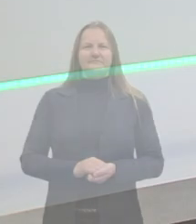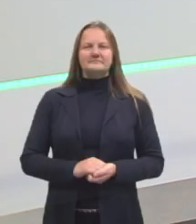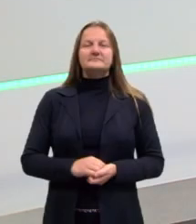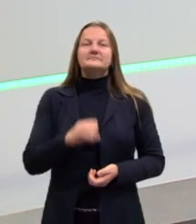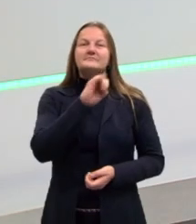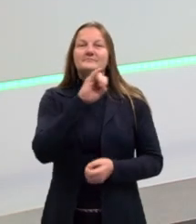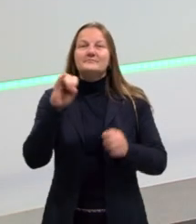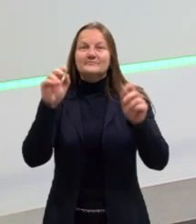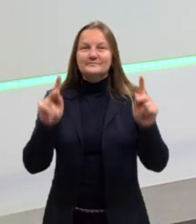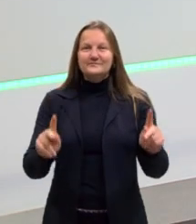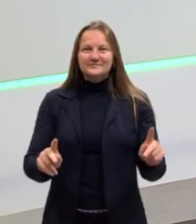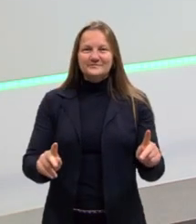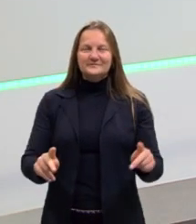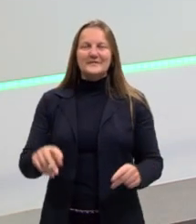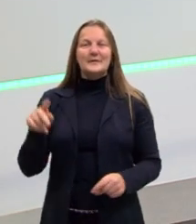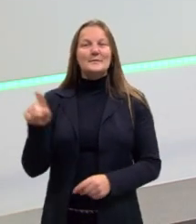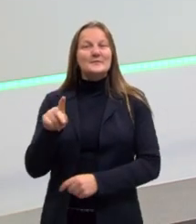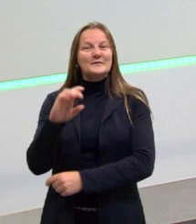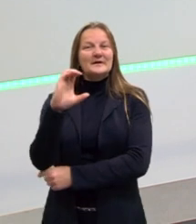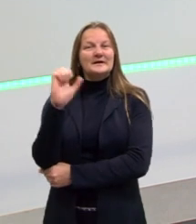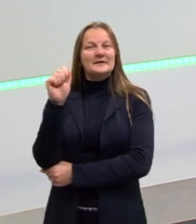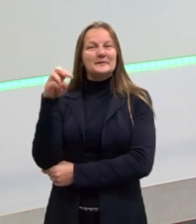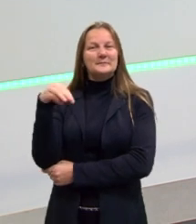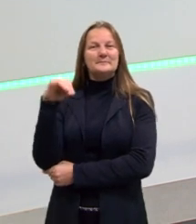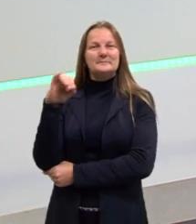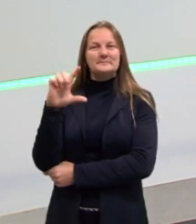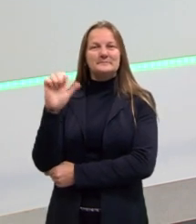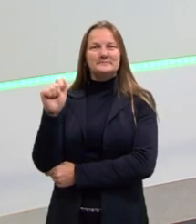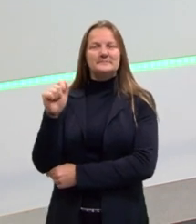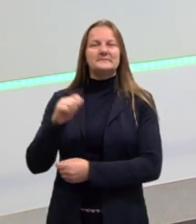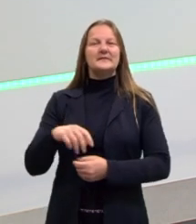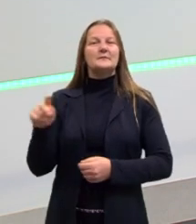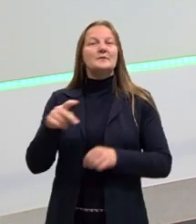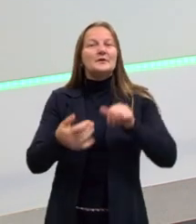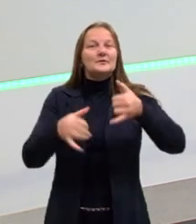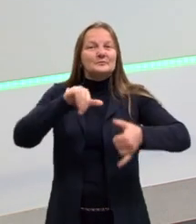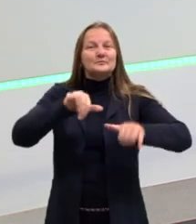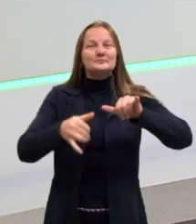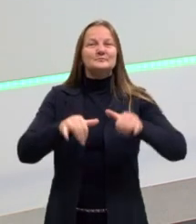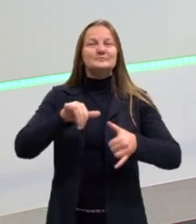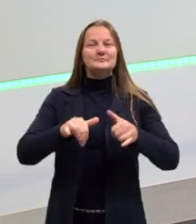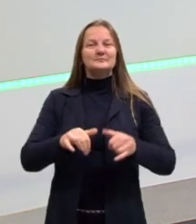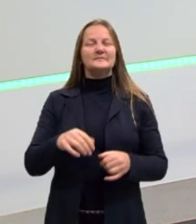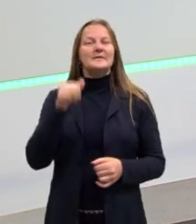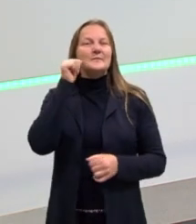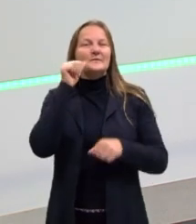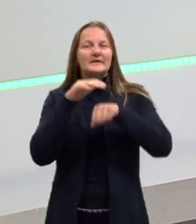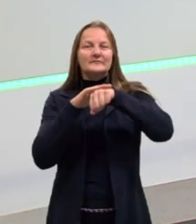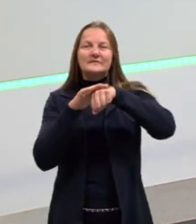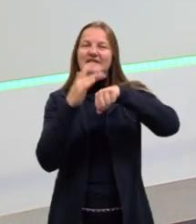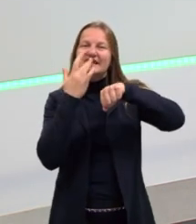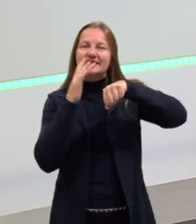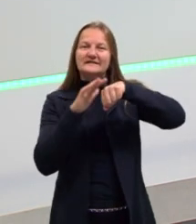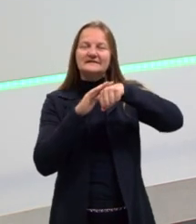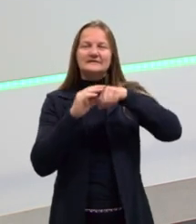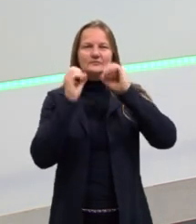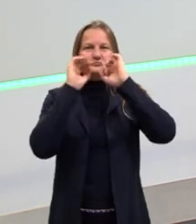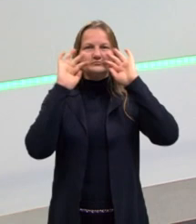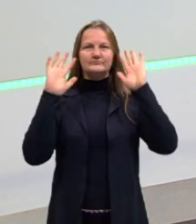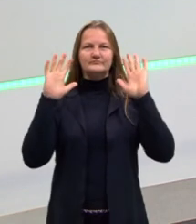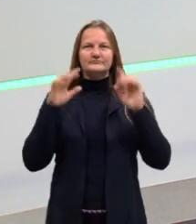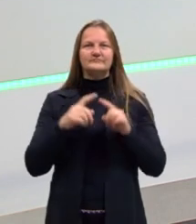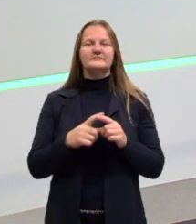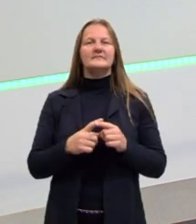Olá pessoal eu sou professora Camila grandini Sou professora de química sou uma mulher branca e de pele clara